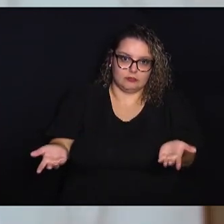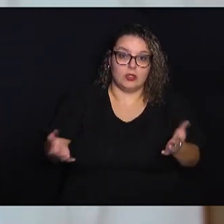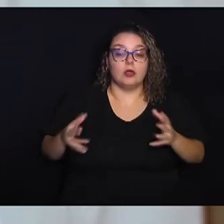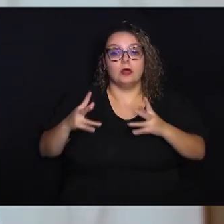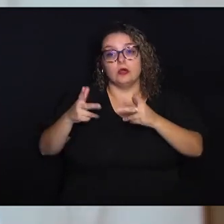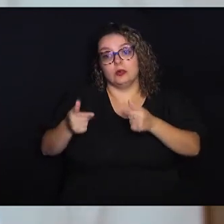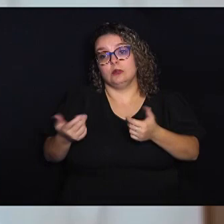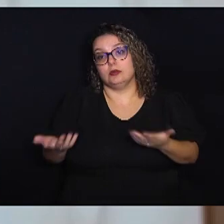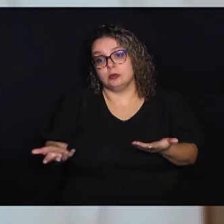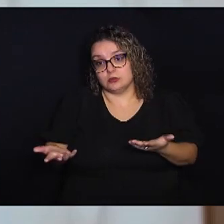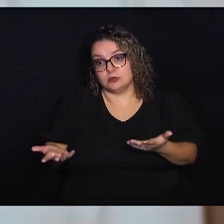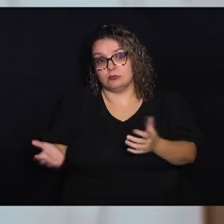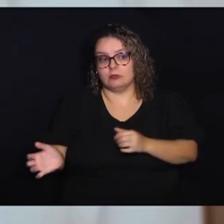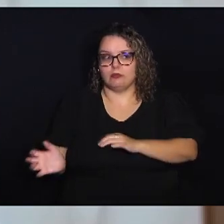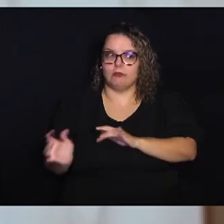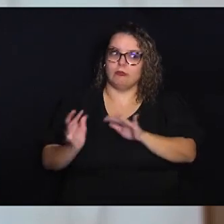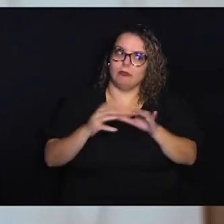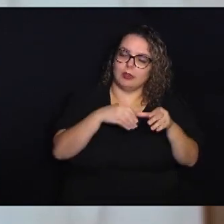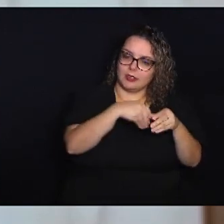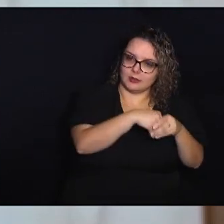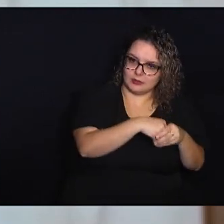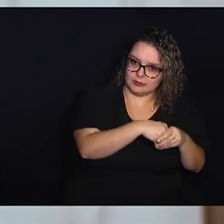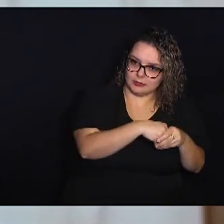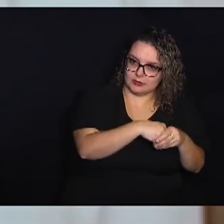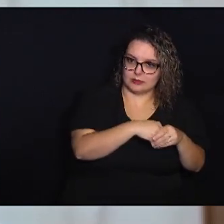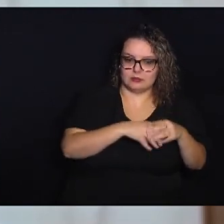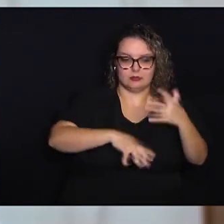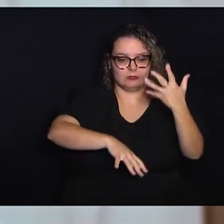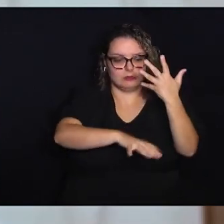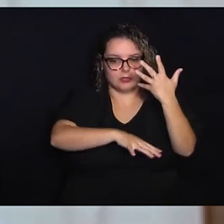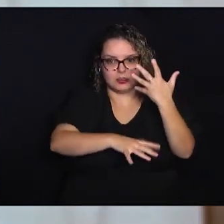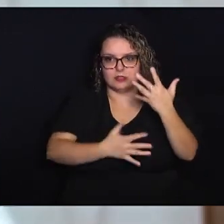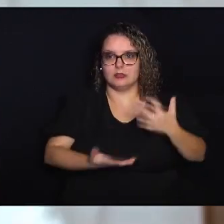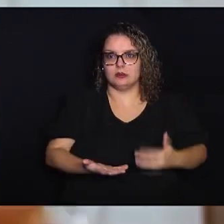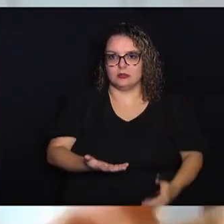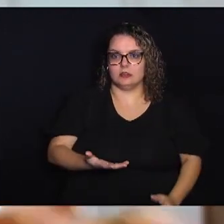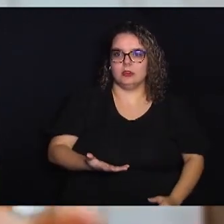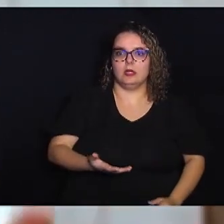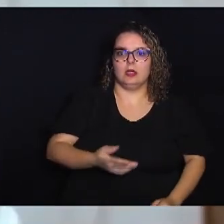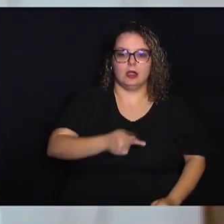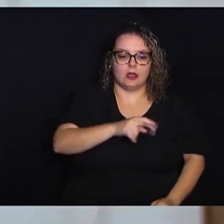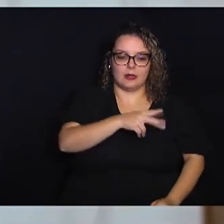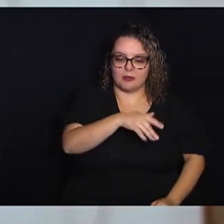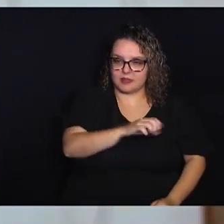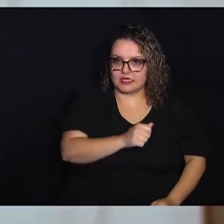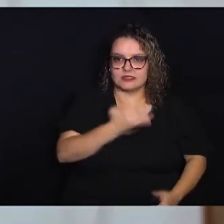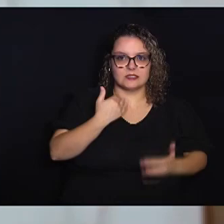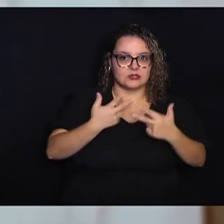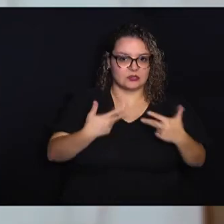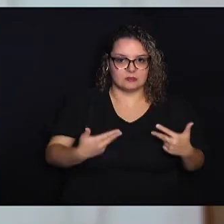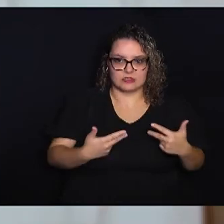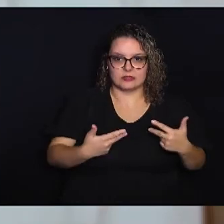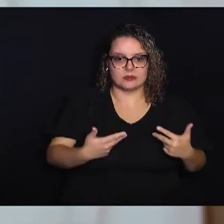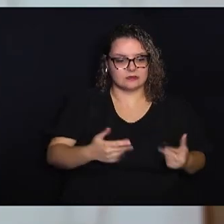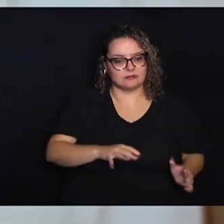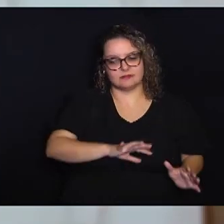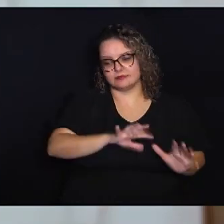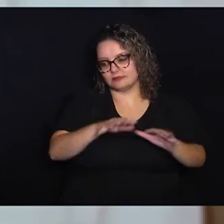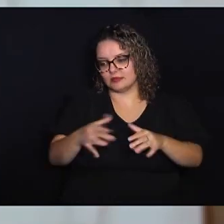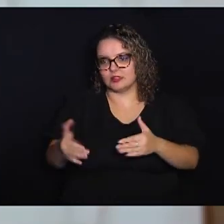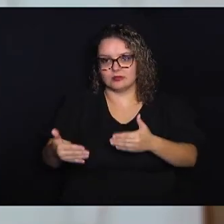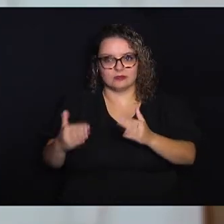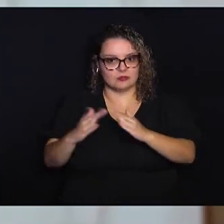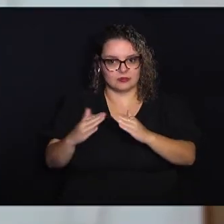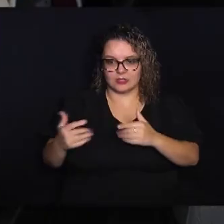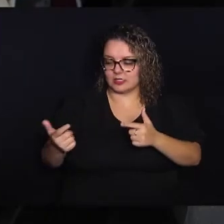vai se dirigir à praça de alimentação, aos restaurantes que estão ali no ambiente fechado. Dentro da nossa